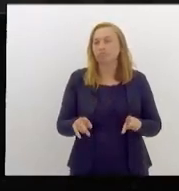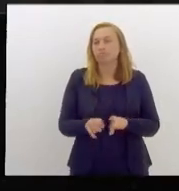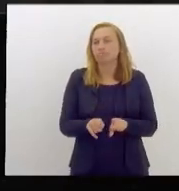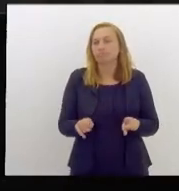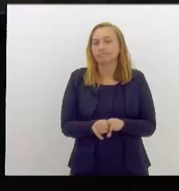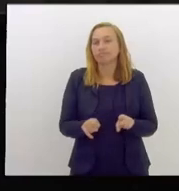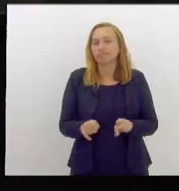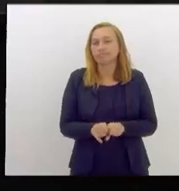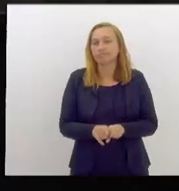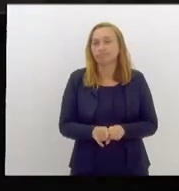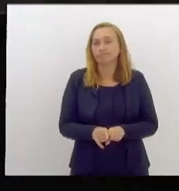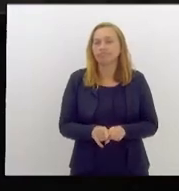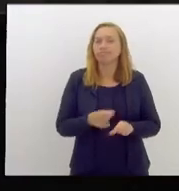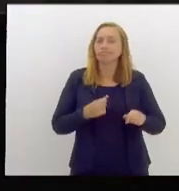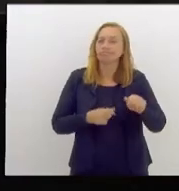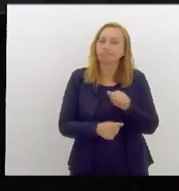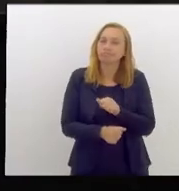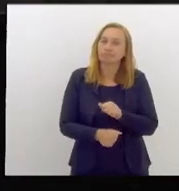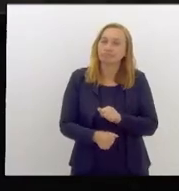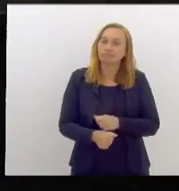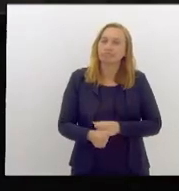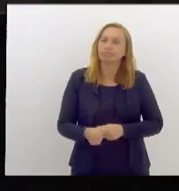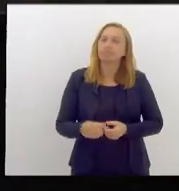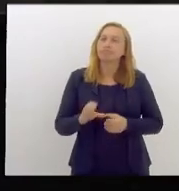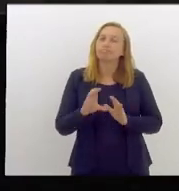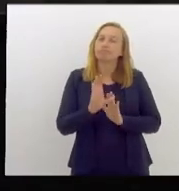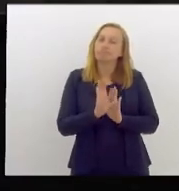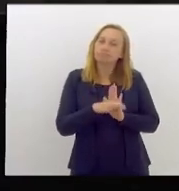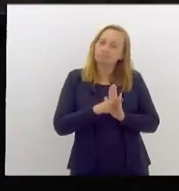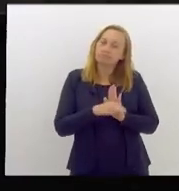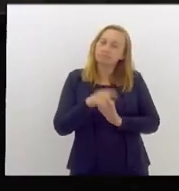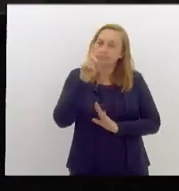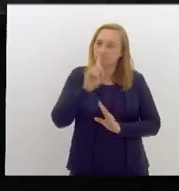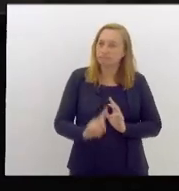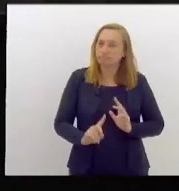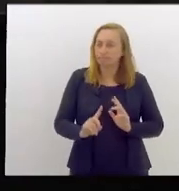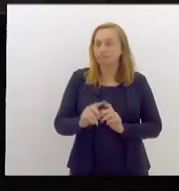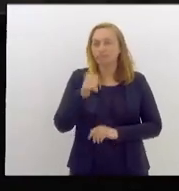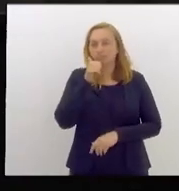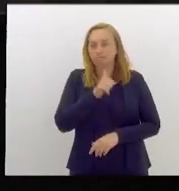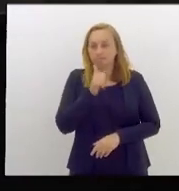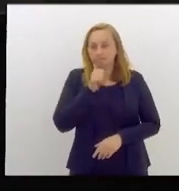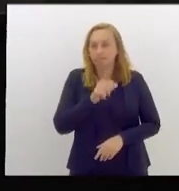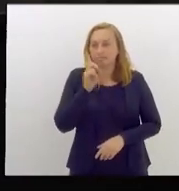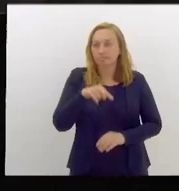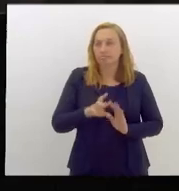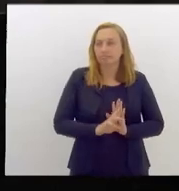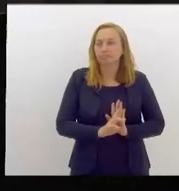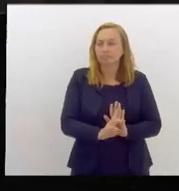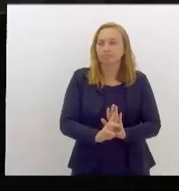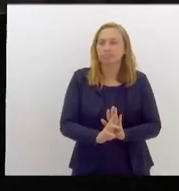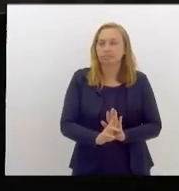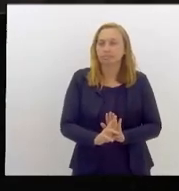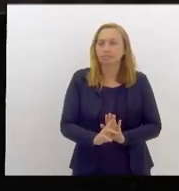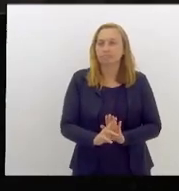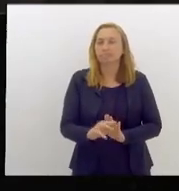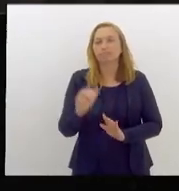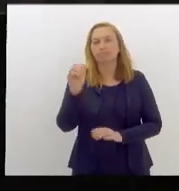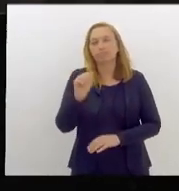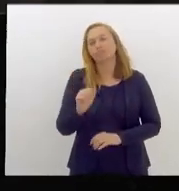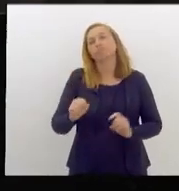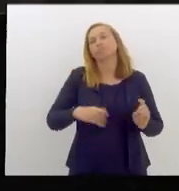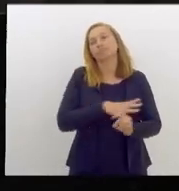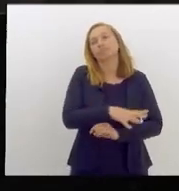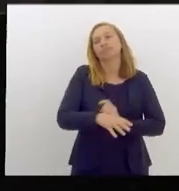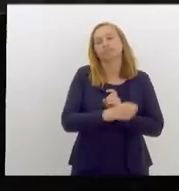na no investimento do Conselho Estadual dos direitos da mulher que é a representação da sociedade civil